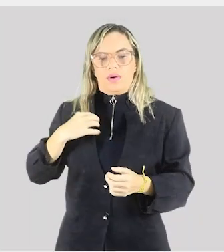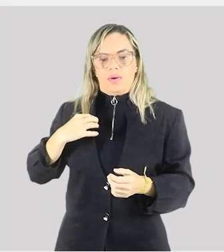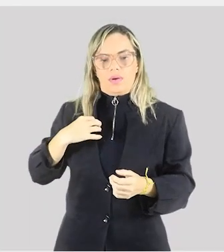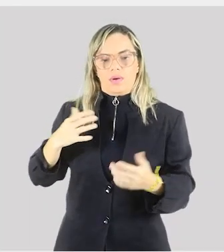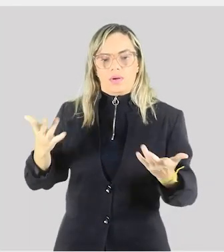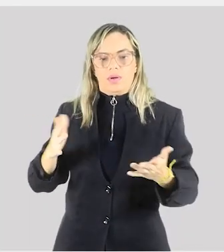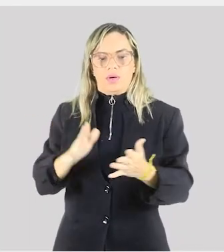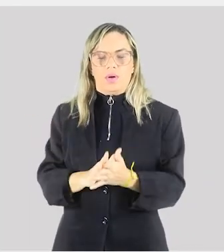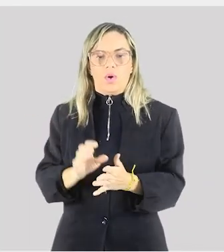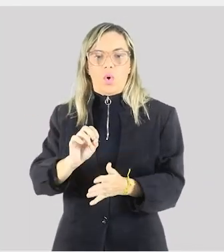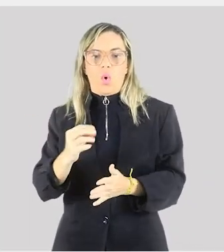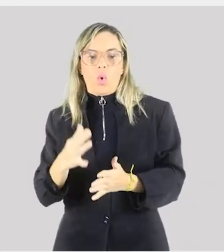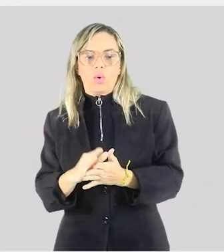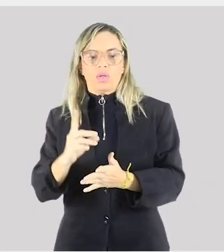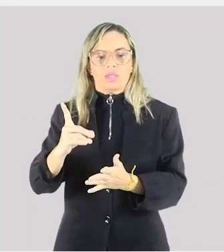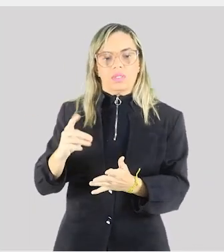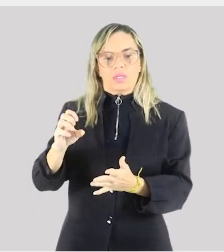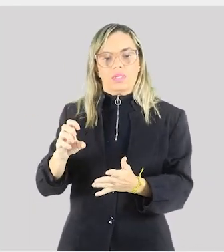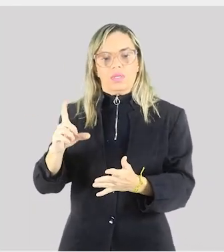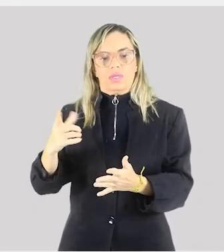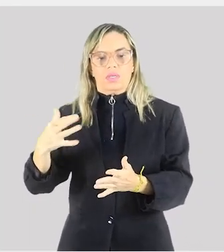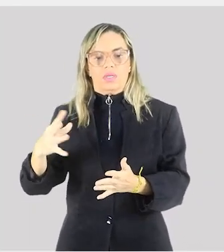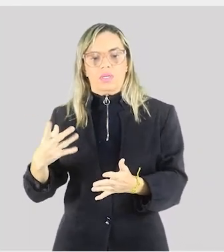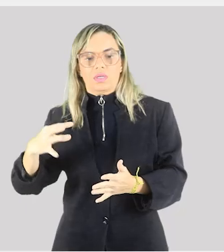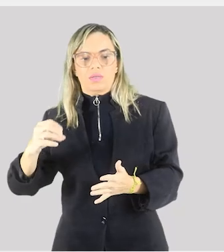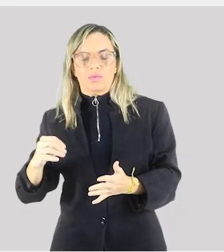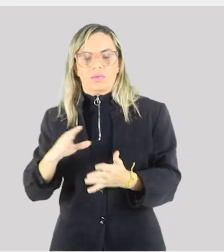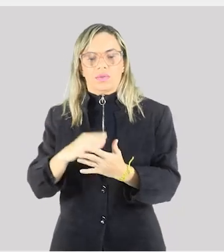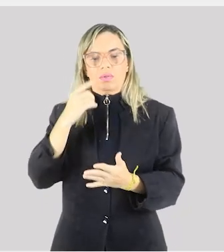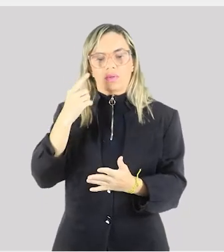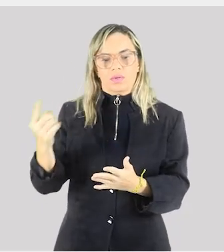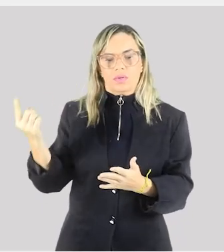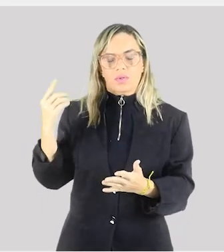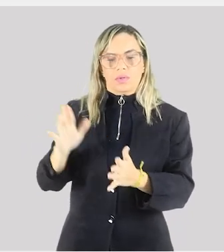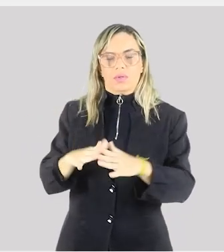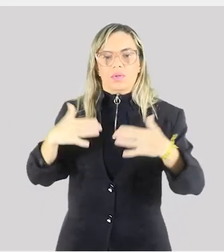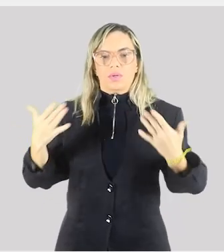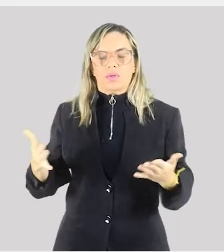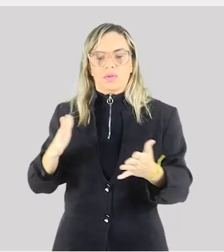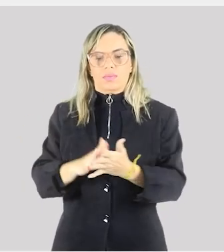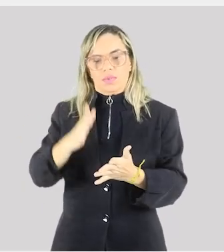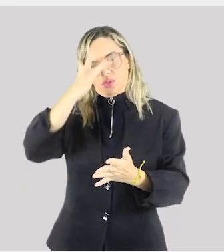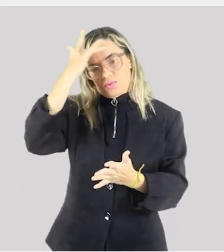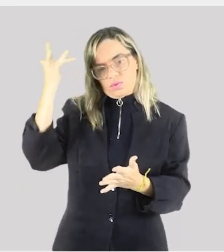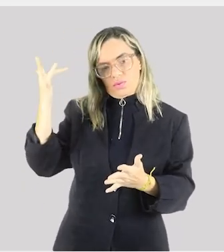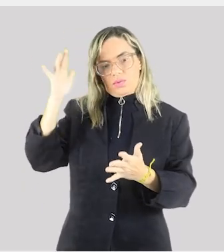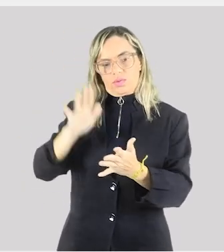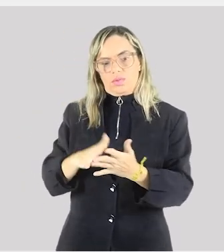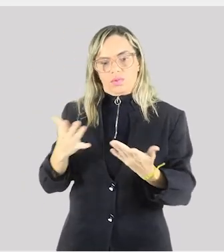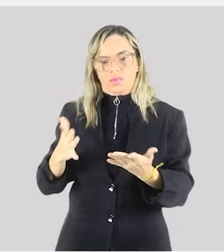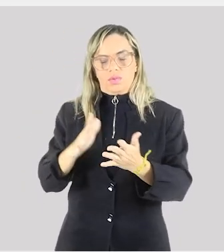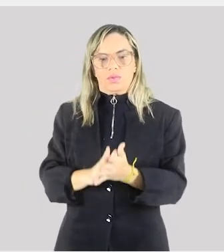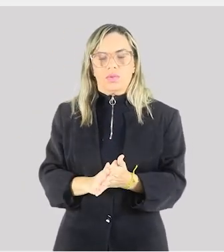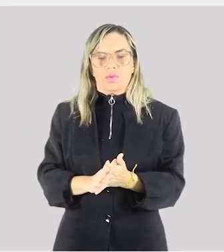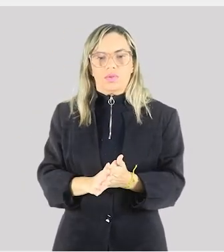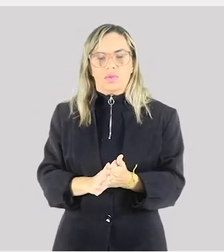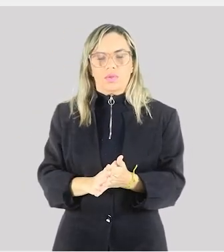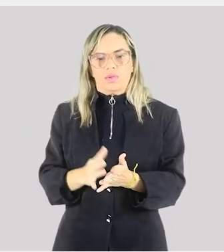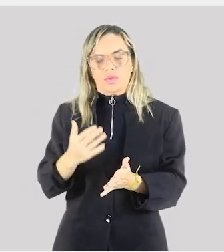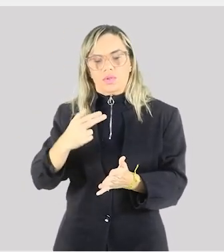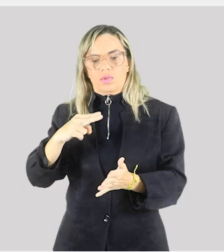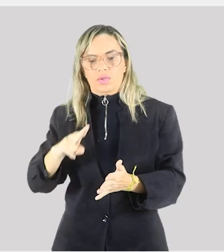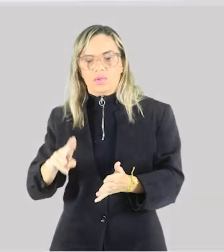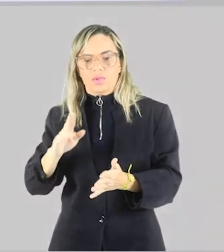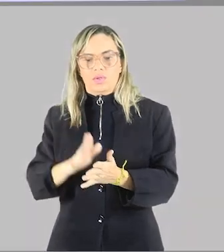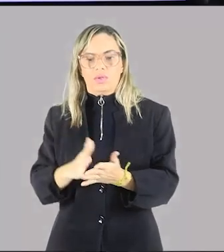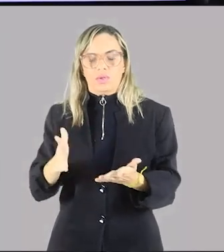ser delegatários. Por delegação, eles serão ali aqueles que prestarão serviços pelo Estado. Por exemplo, agentes